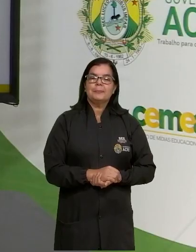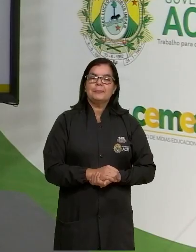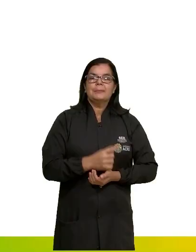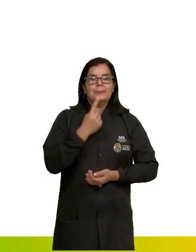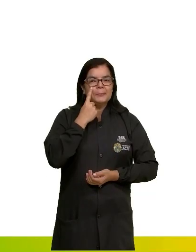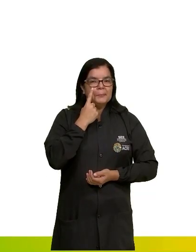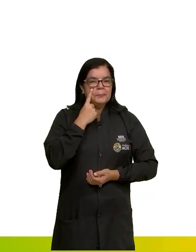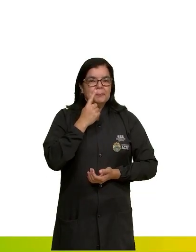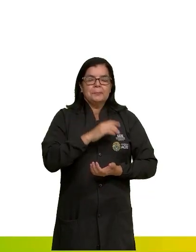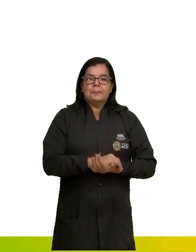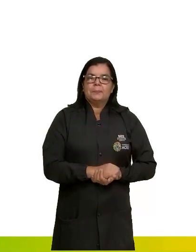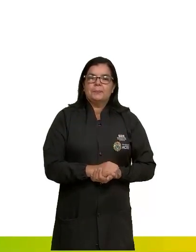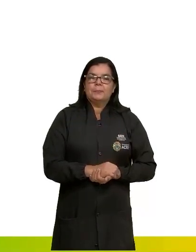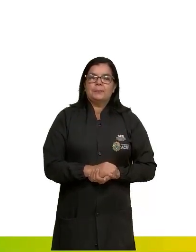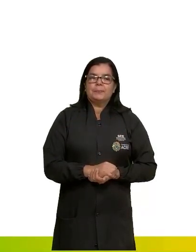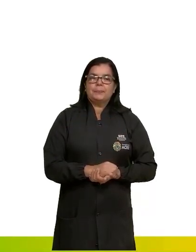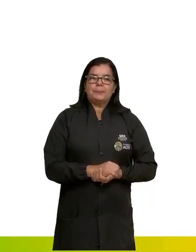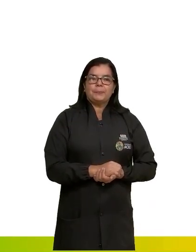lá?